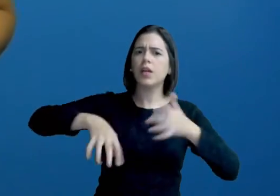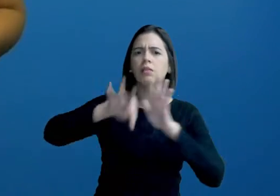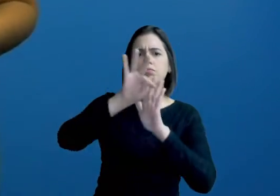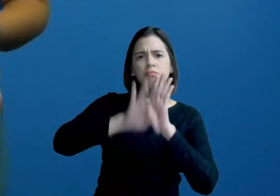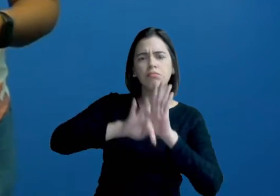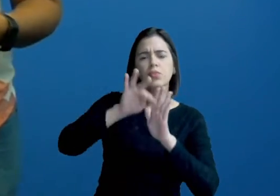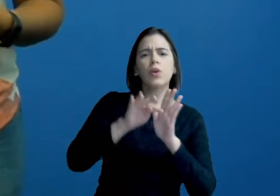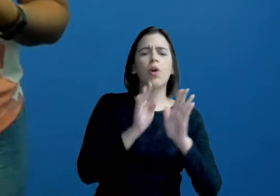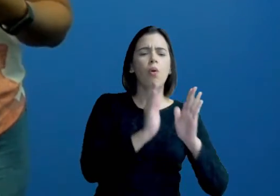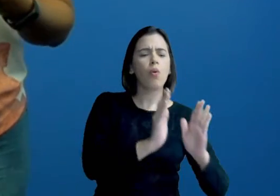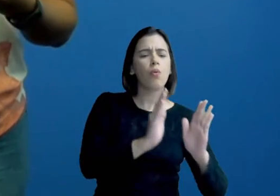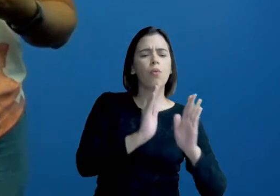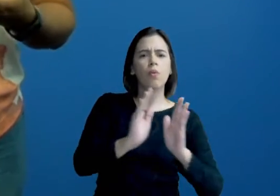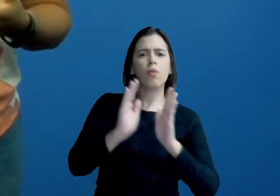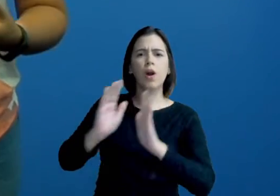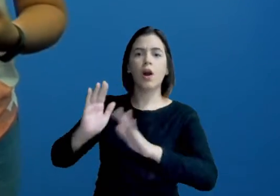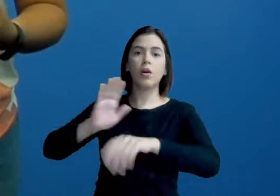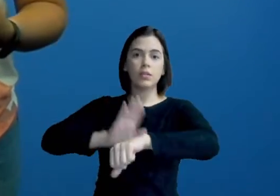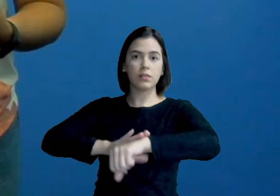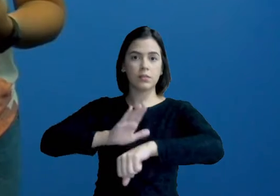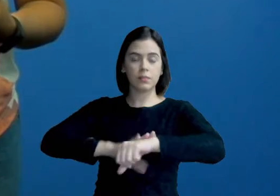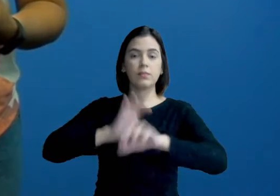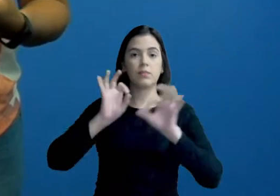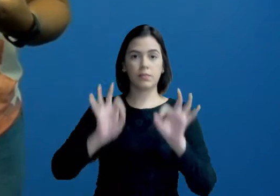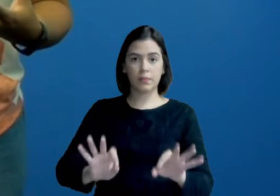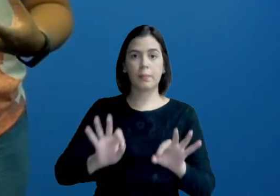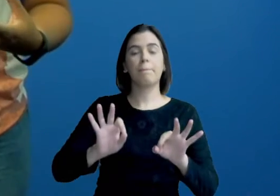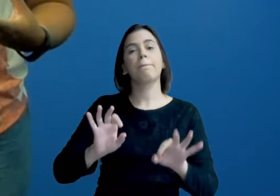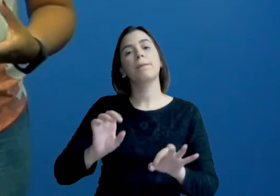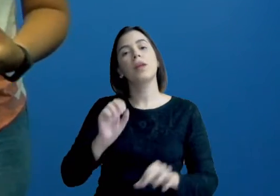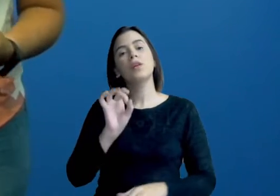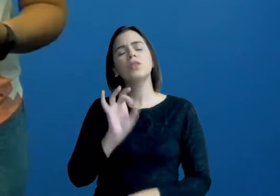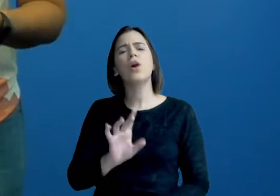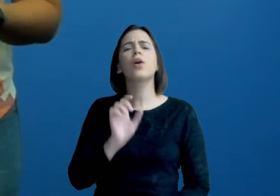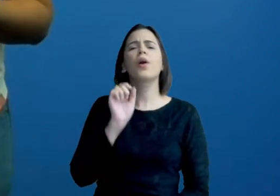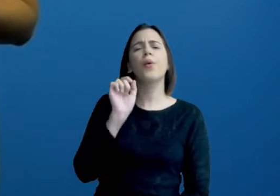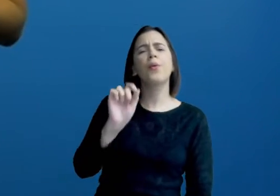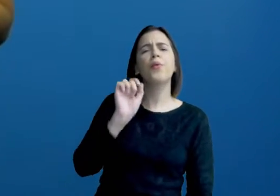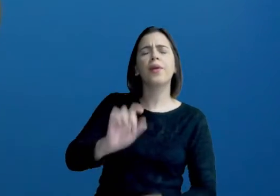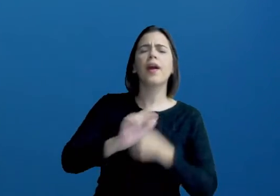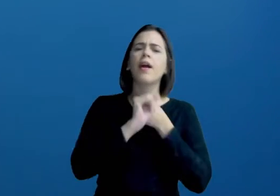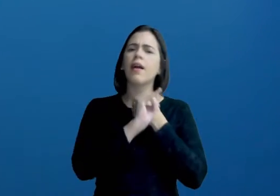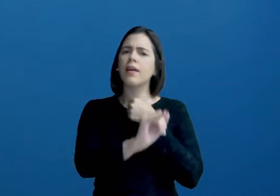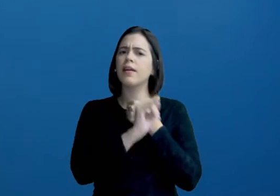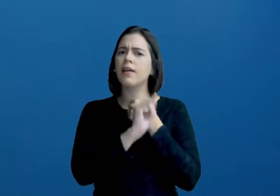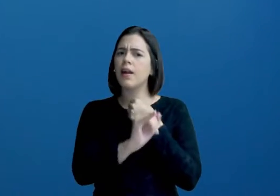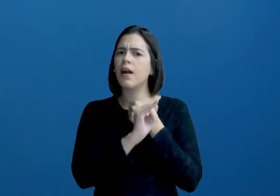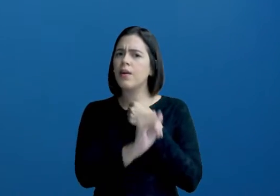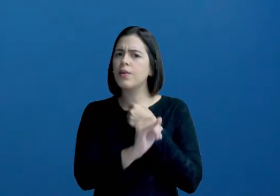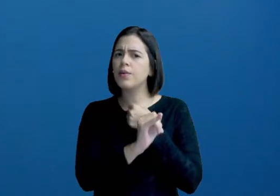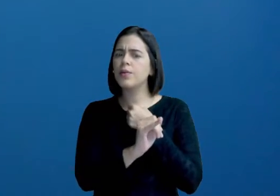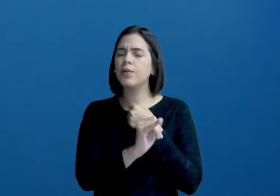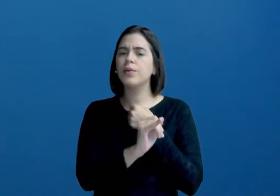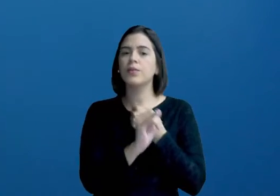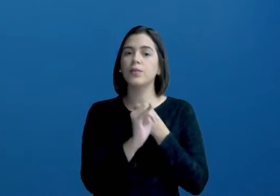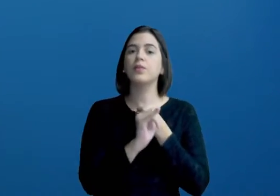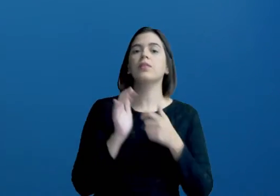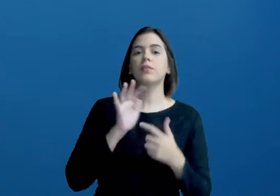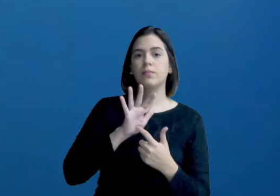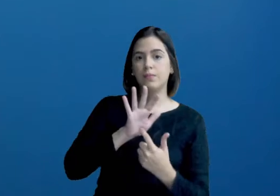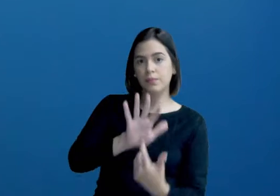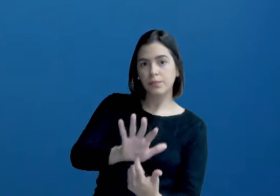acontecimentos seguindo uma ordem temporal, tá? Só que o que é que a crônica